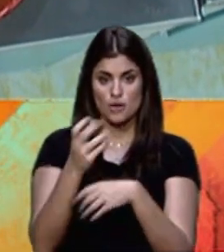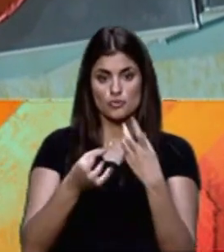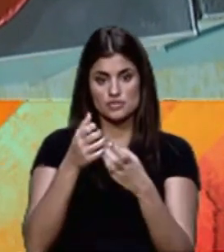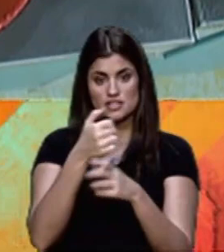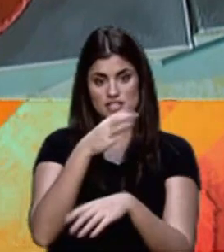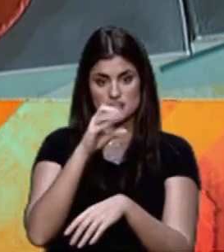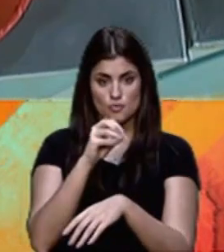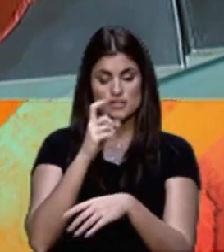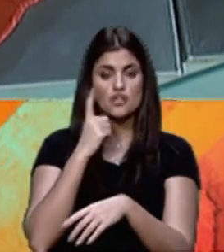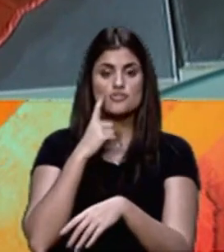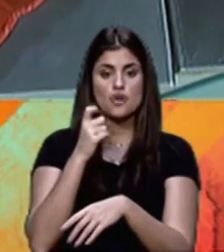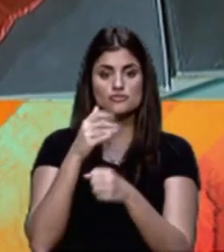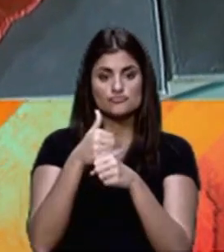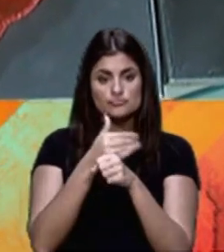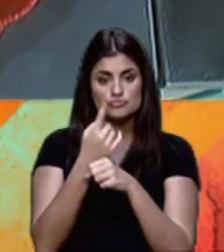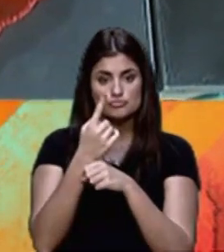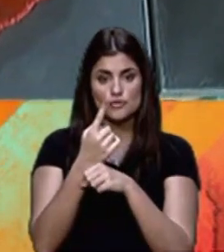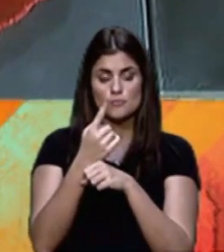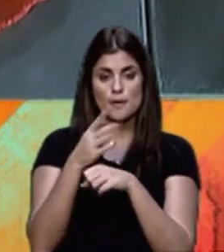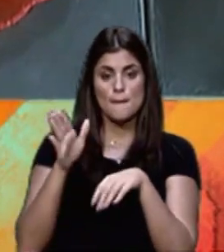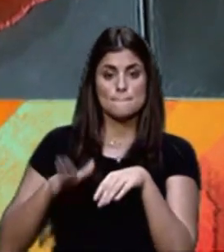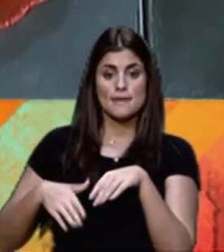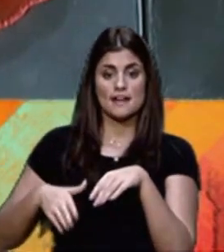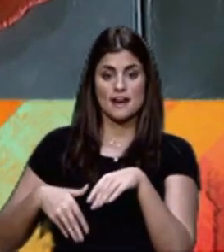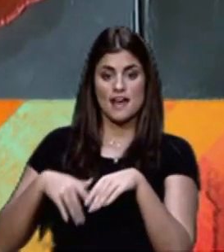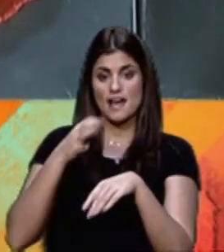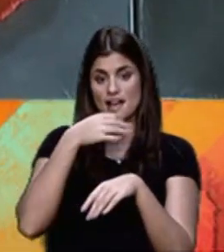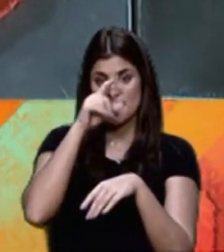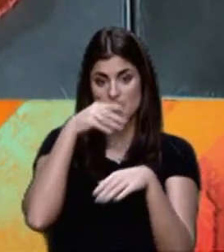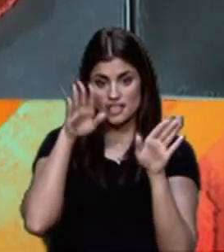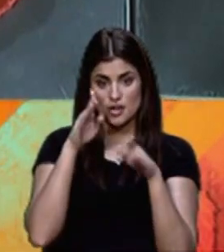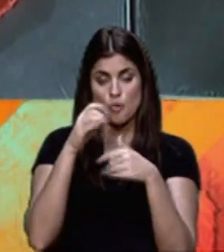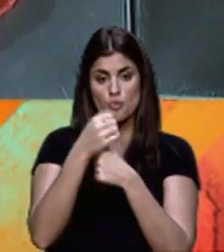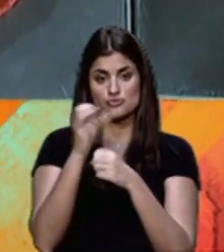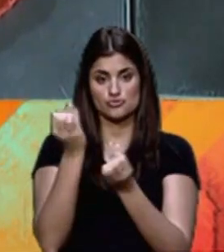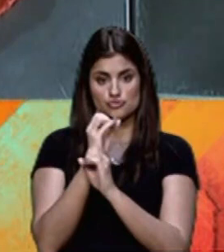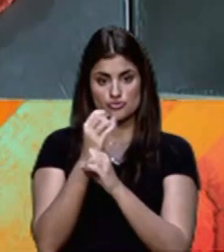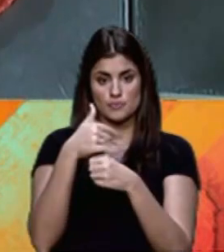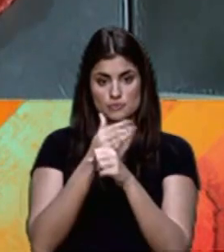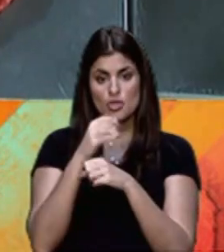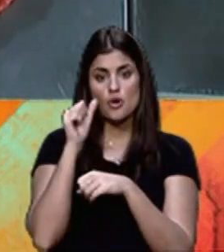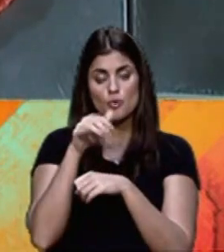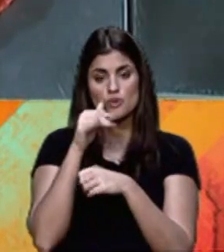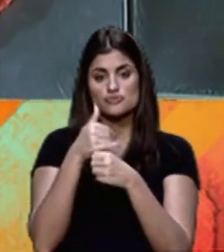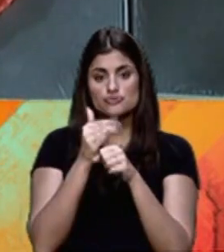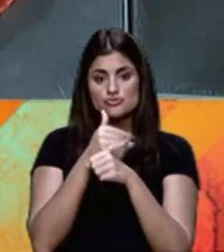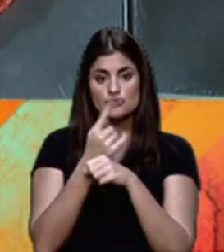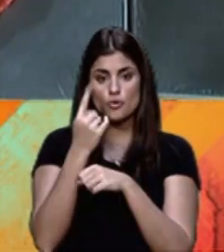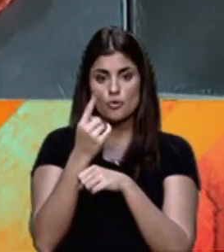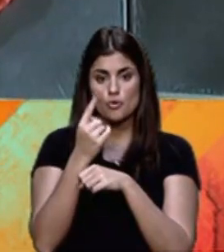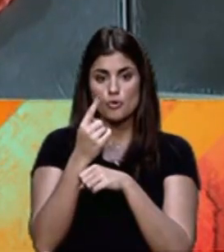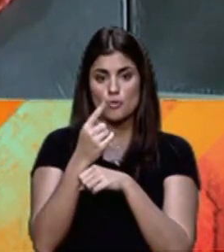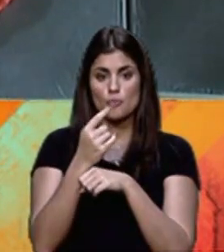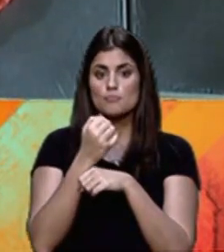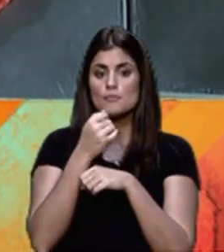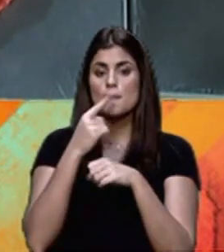cozida. 50 gramas de nozes picadas. Uma perna de galinha sem osso. Uma cebola roxa picada finamente. Uma pera